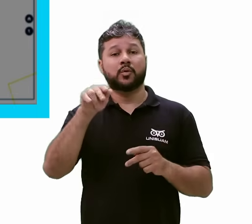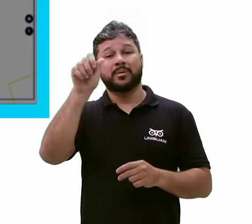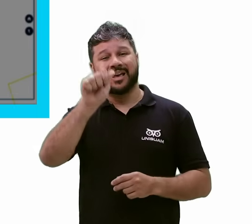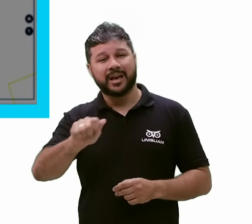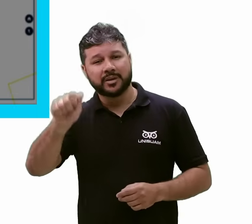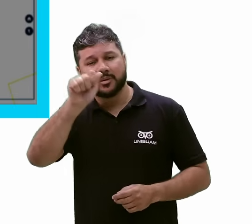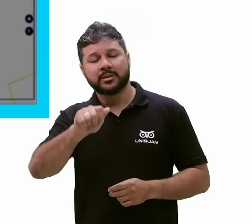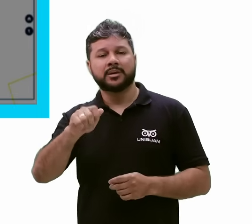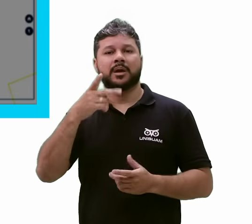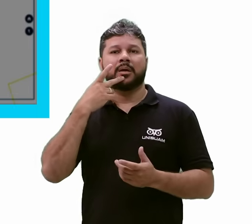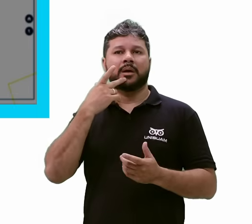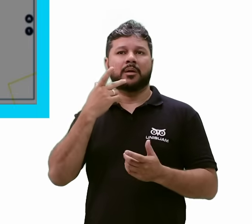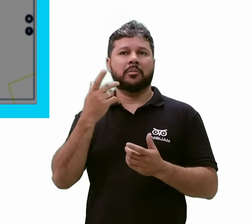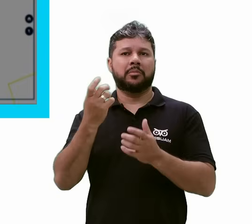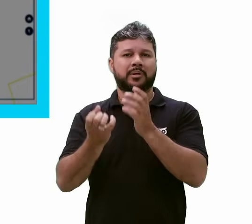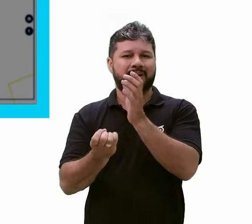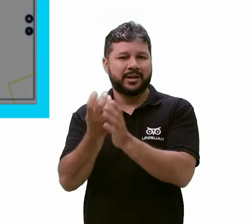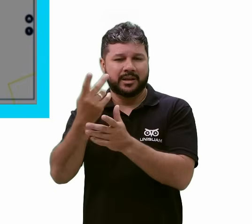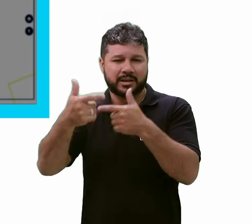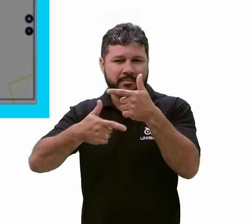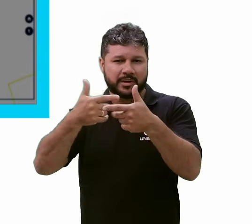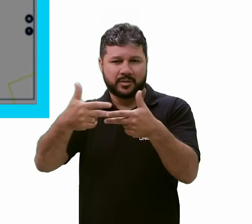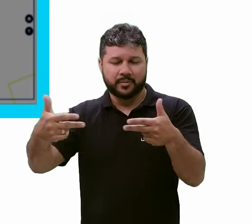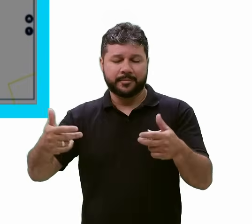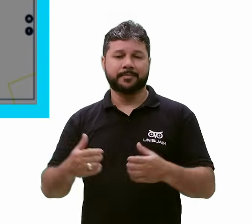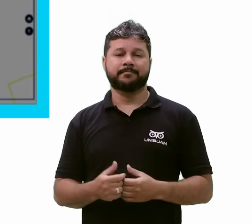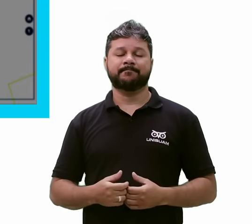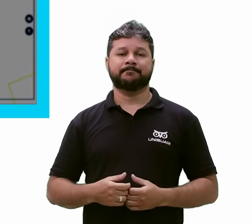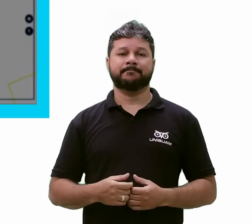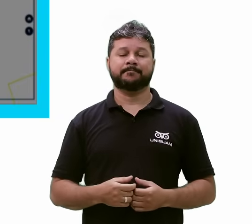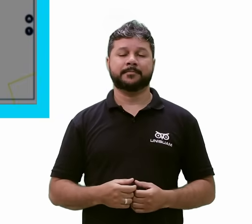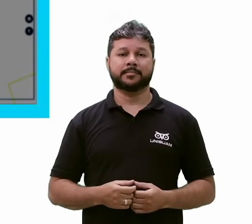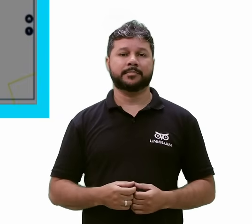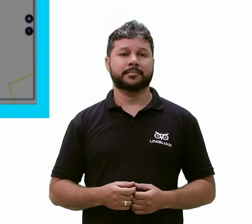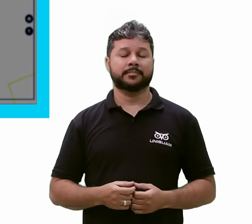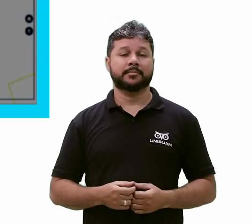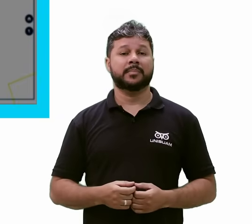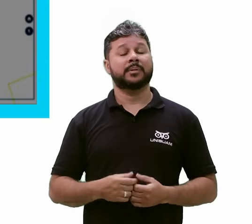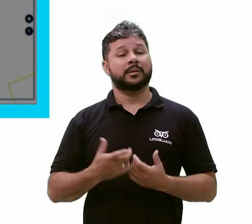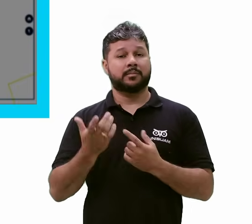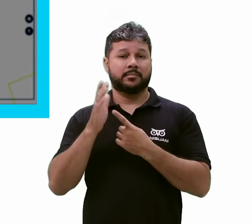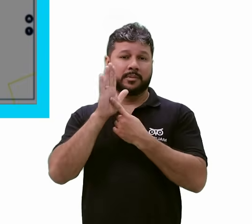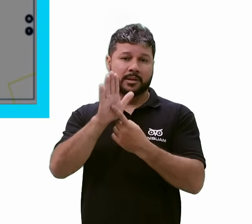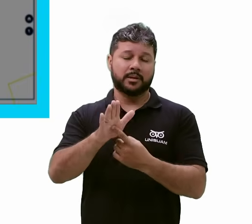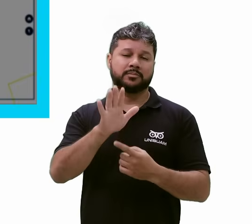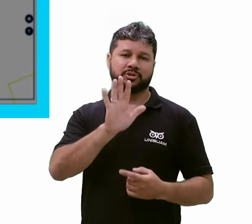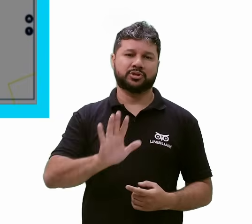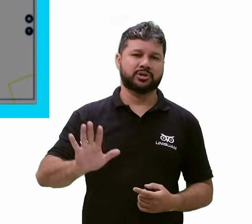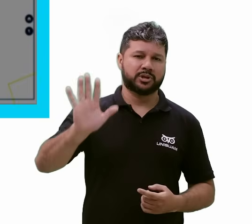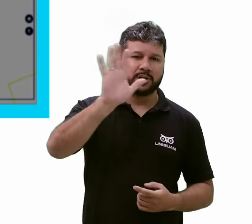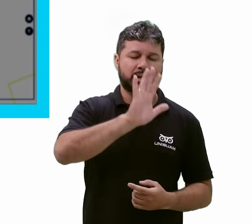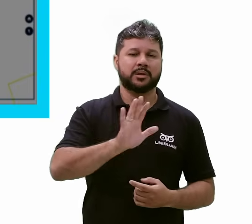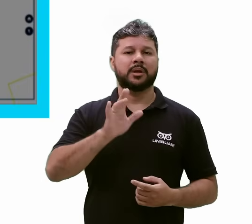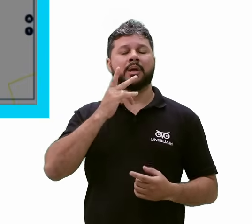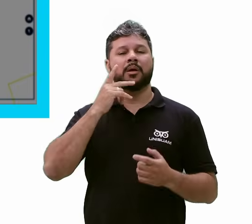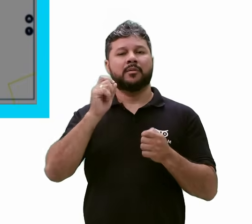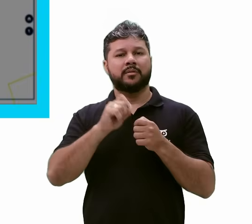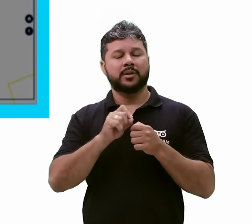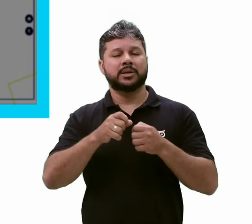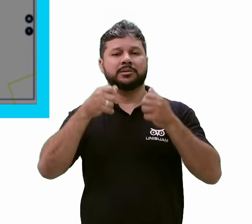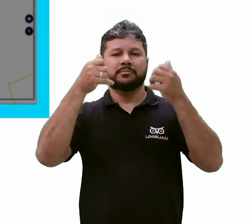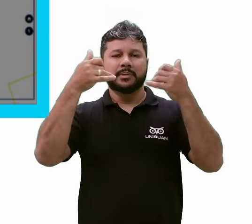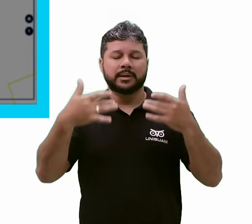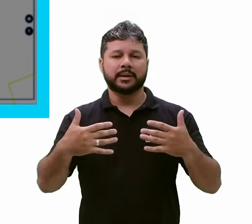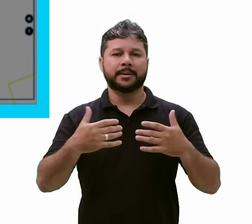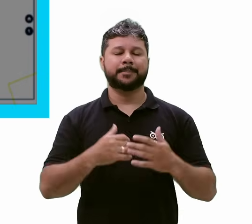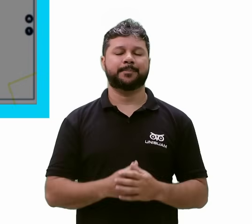direitinhas sobre a associação, se vocês forem prescrever a associação. Enfim, queria trazer para vocês um geral desse